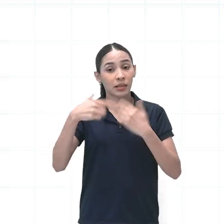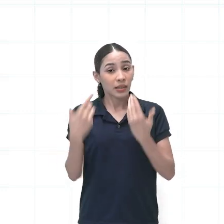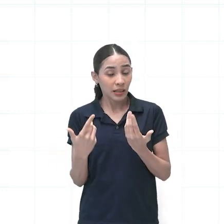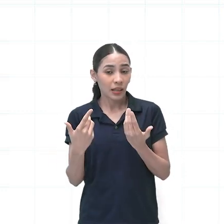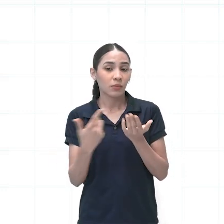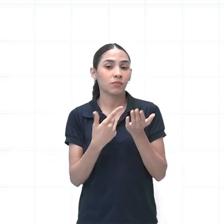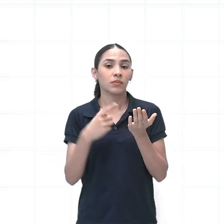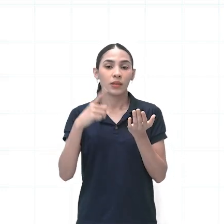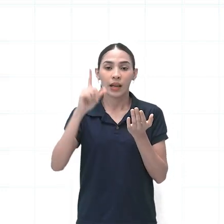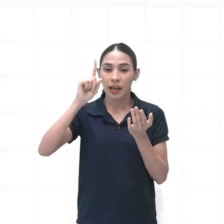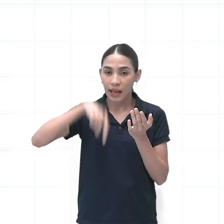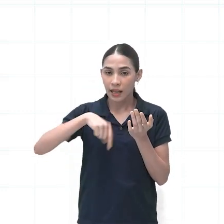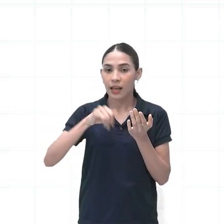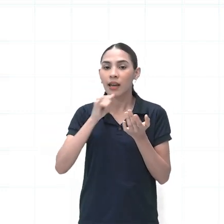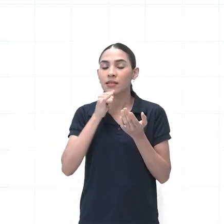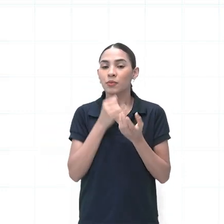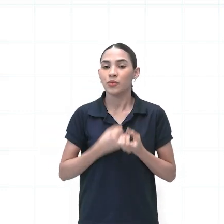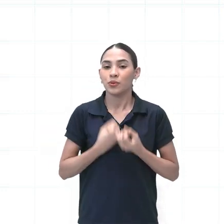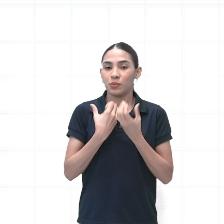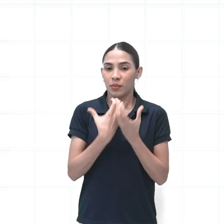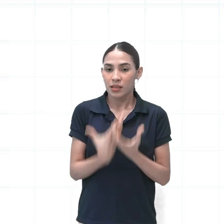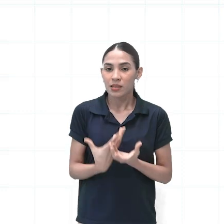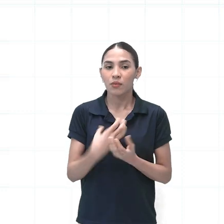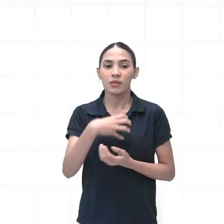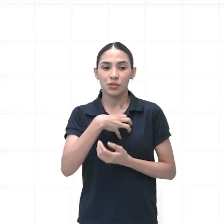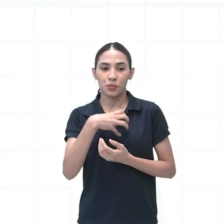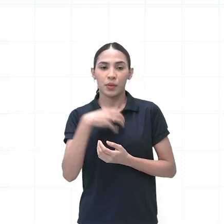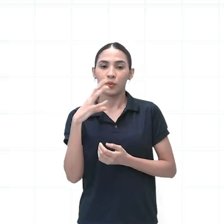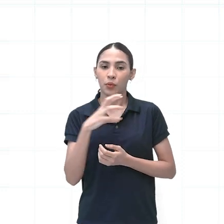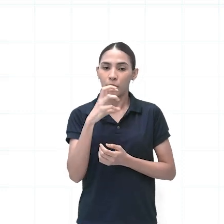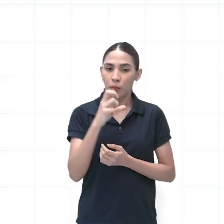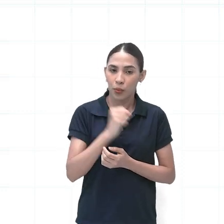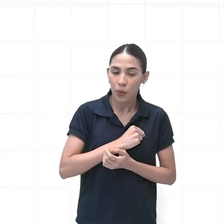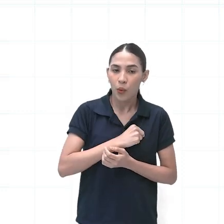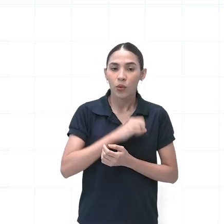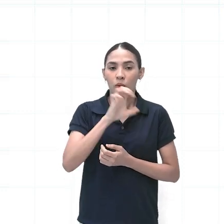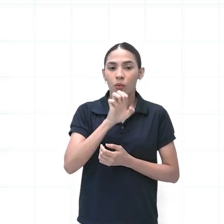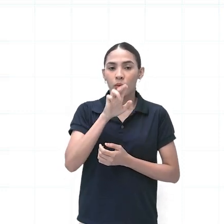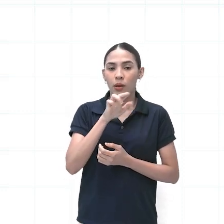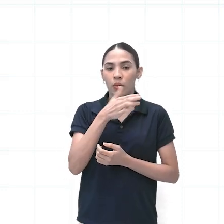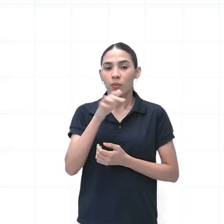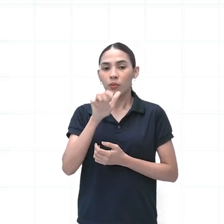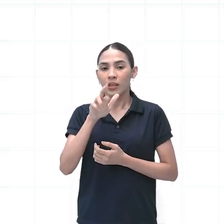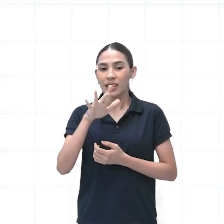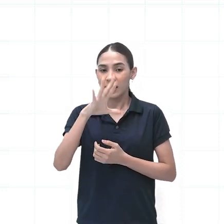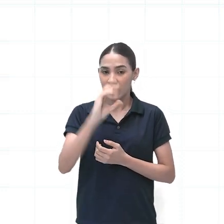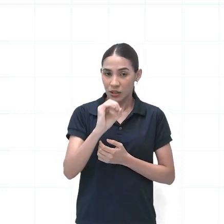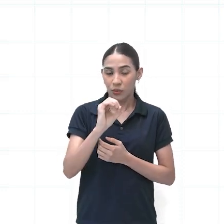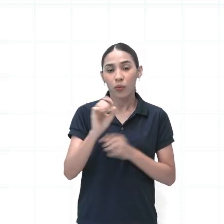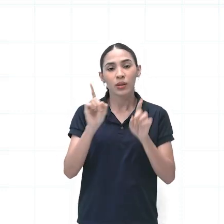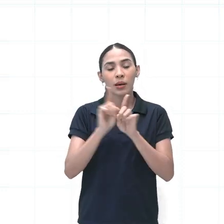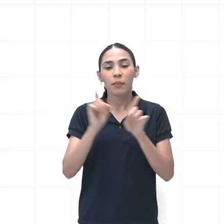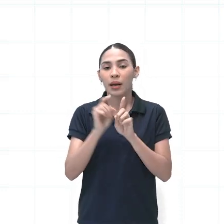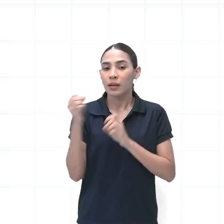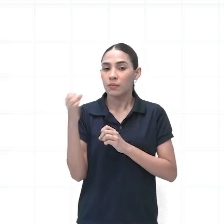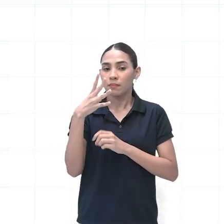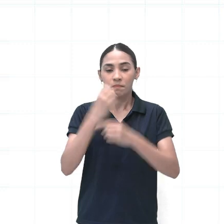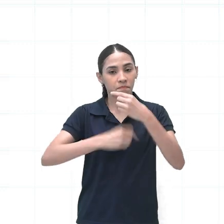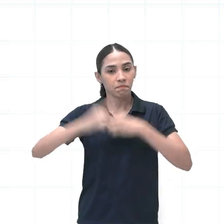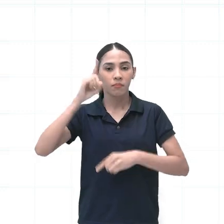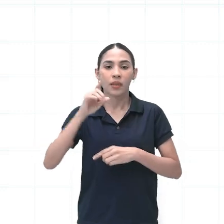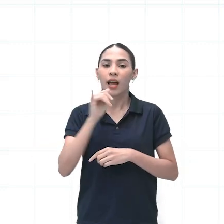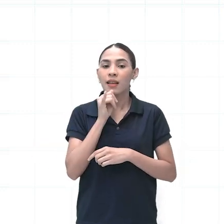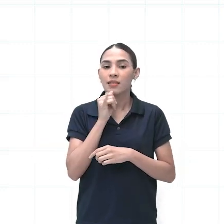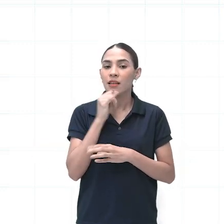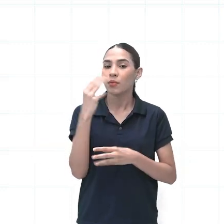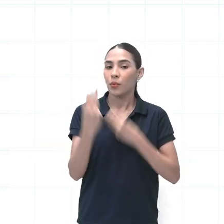trazer essa questão da expressão do sentimento amoroso, do eu lírico e dessa inovação na